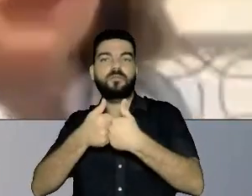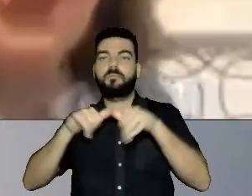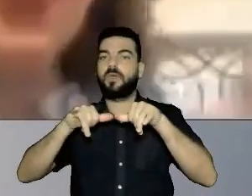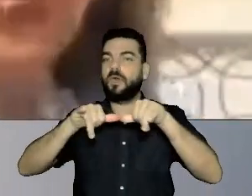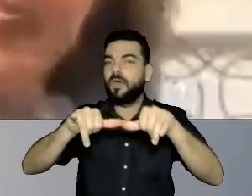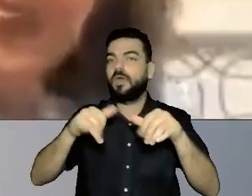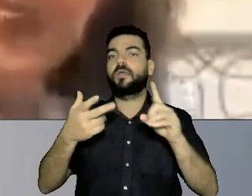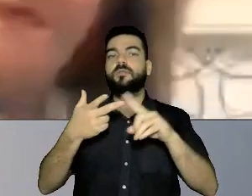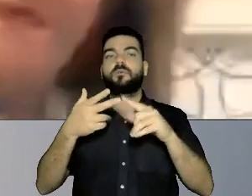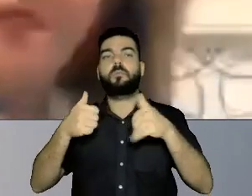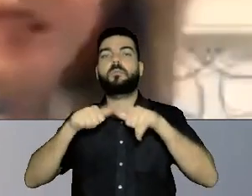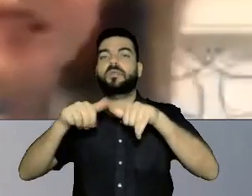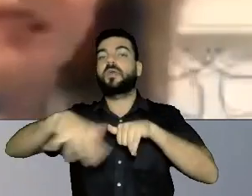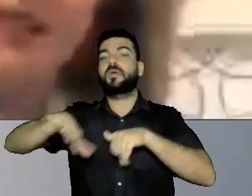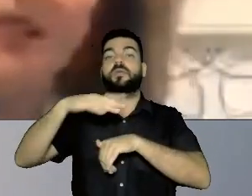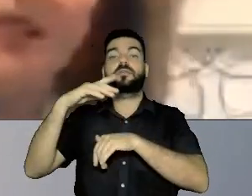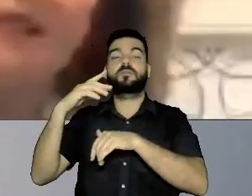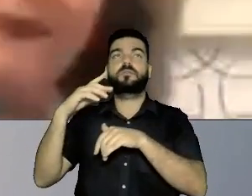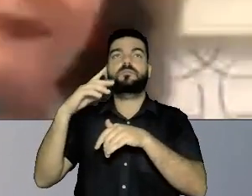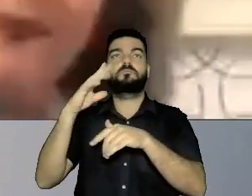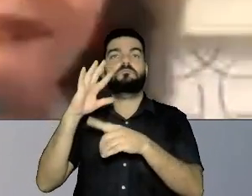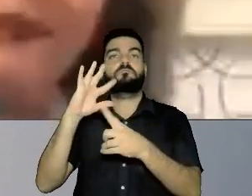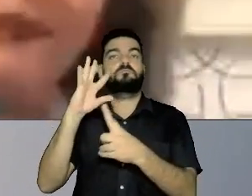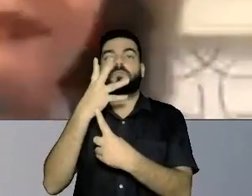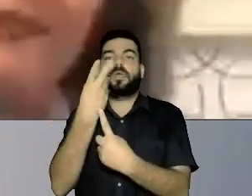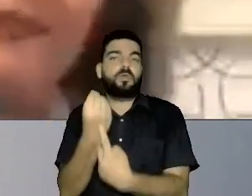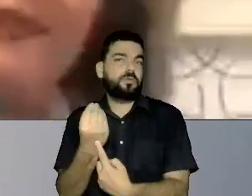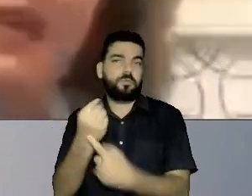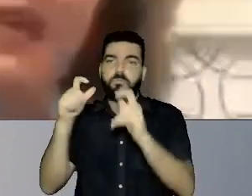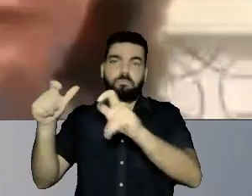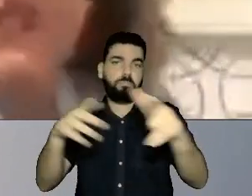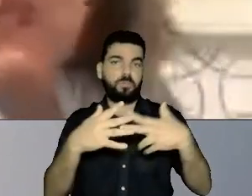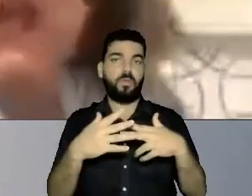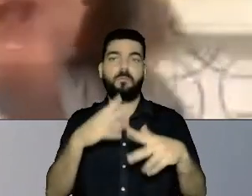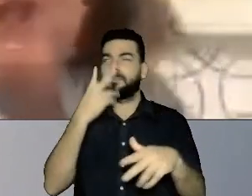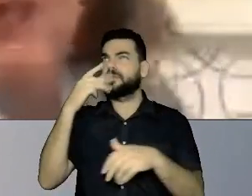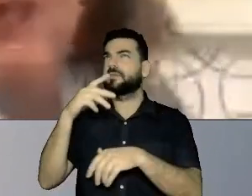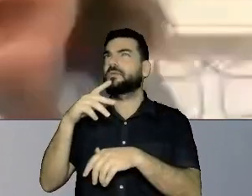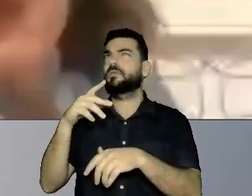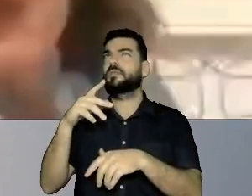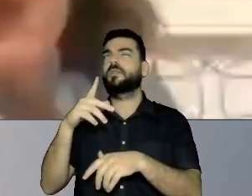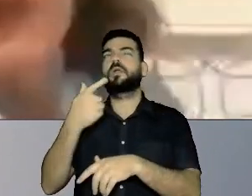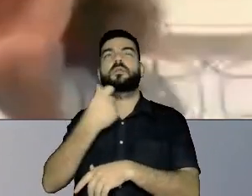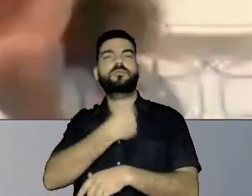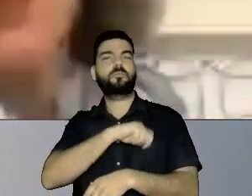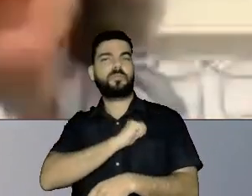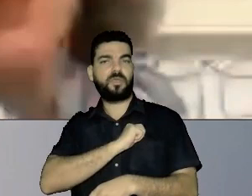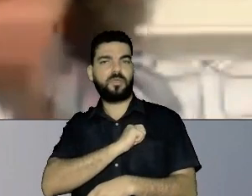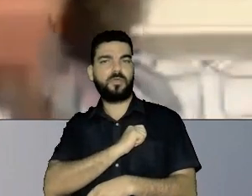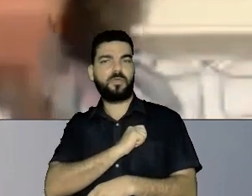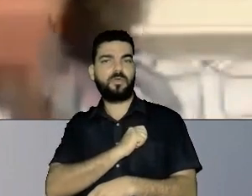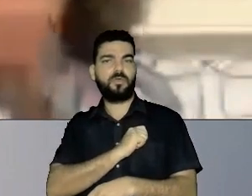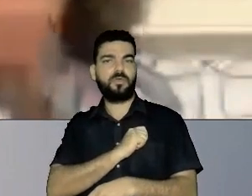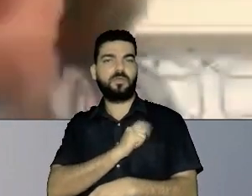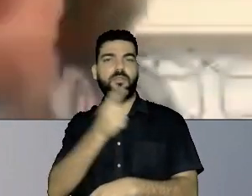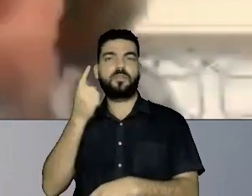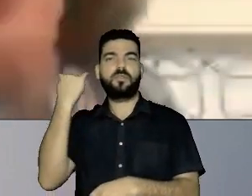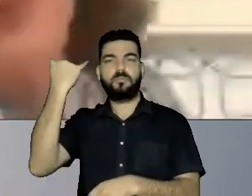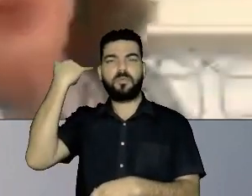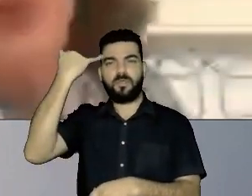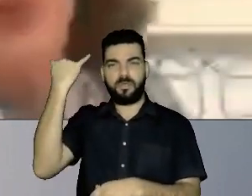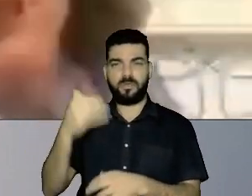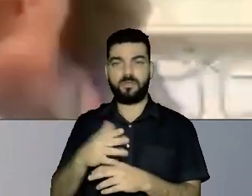arte e tudo, e protestam. Em Madrid, em 2018, elas protestaram porque somente